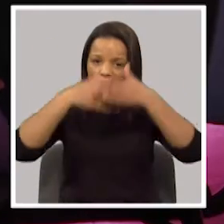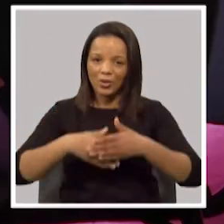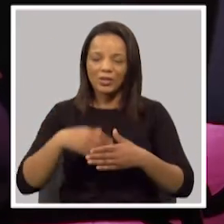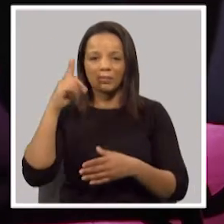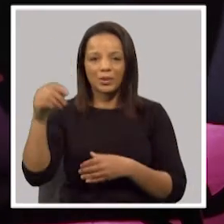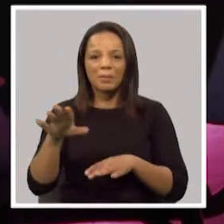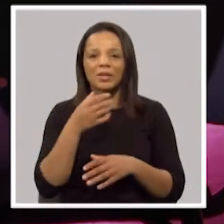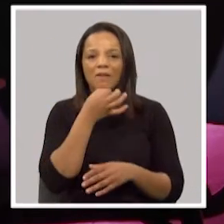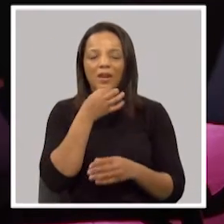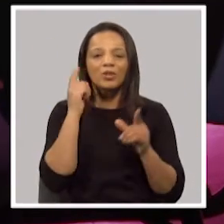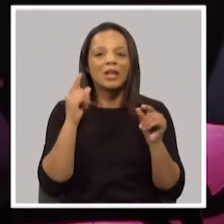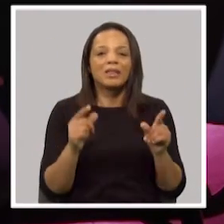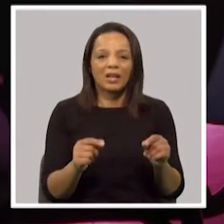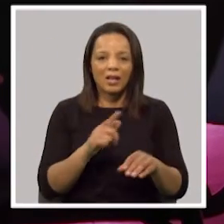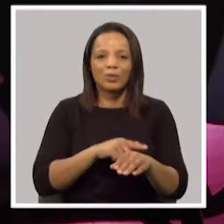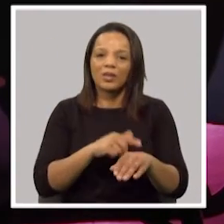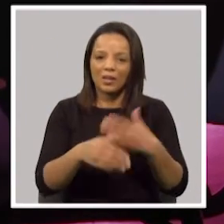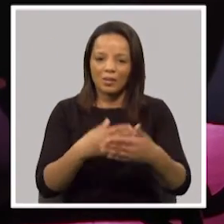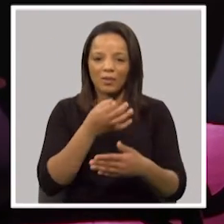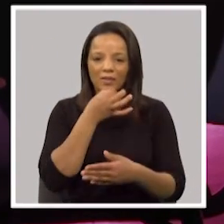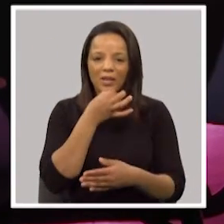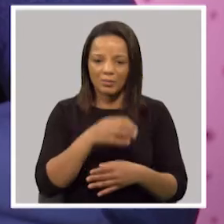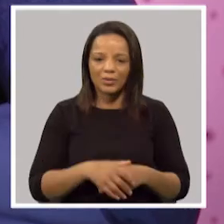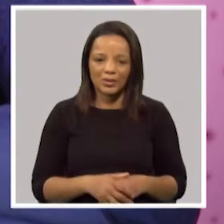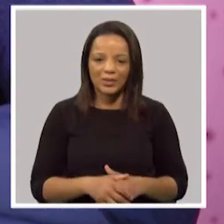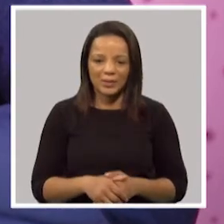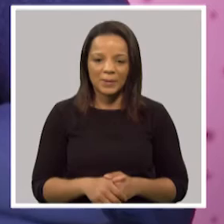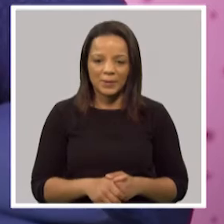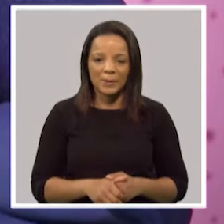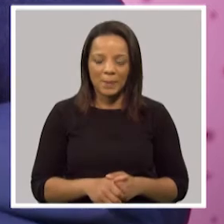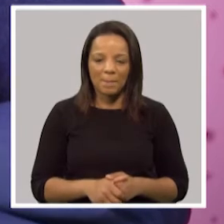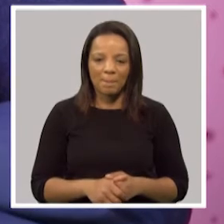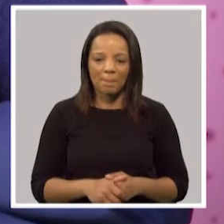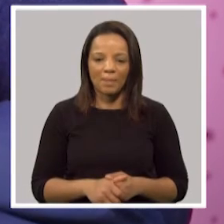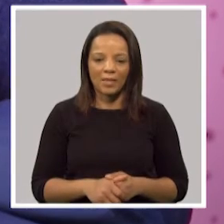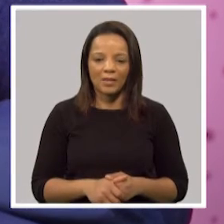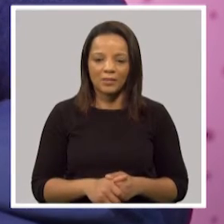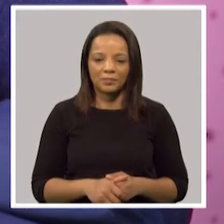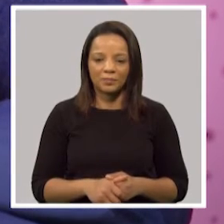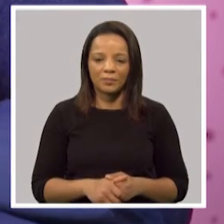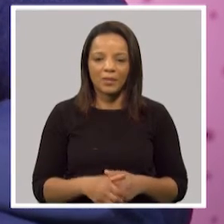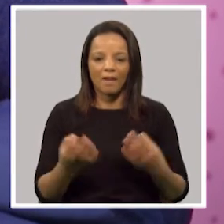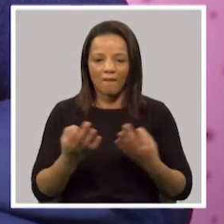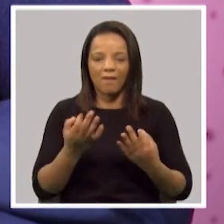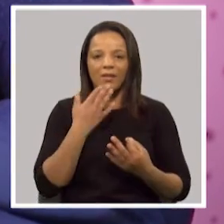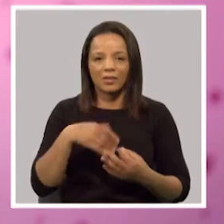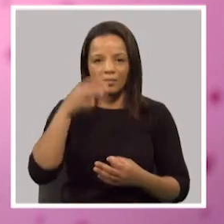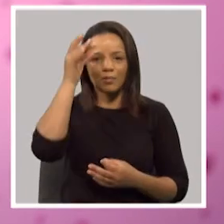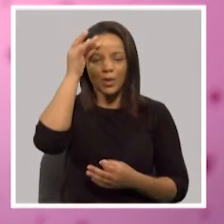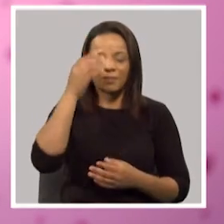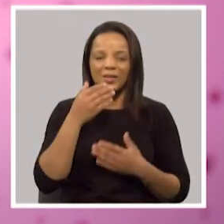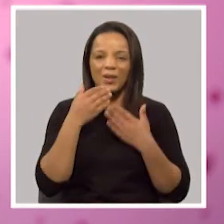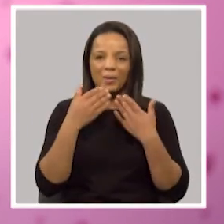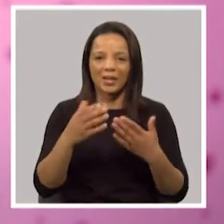na noite, mas falámos nisso na rádio durante muito tempo. Acho que foi um dos momentos que mais me